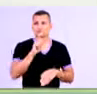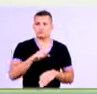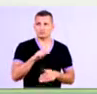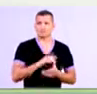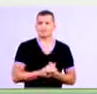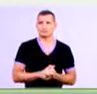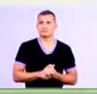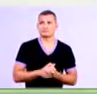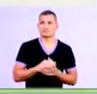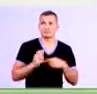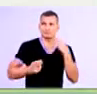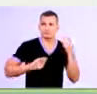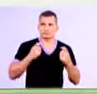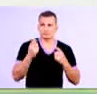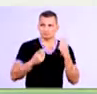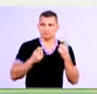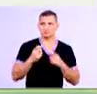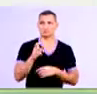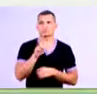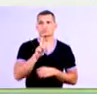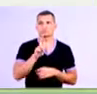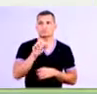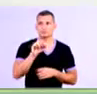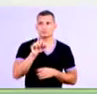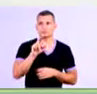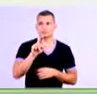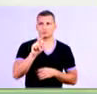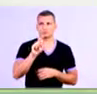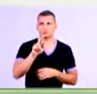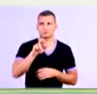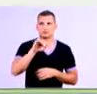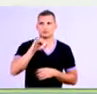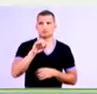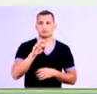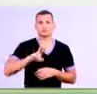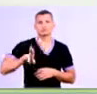relação à preocupação com o usuário.